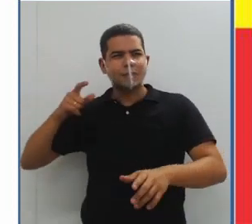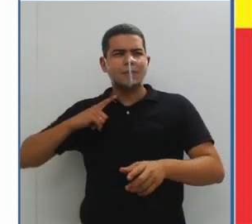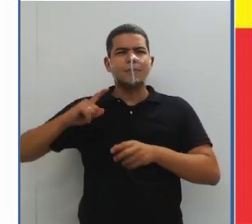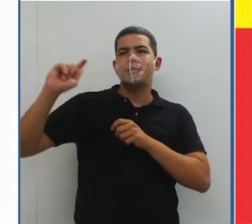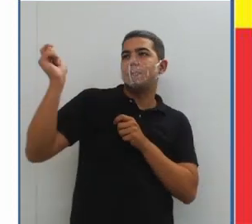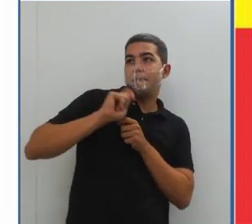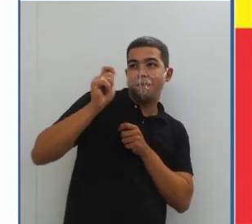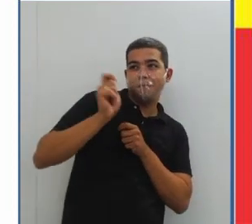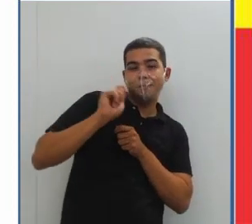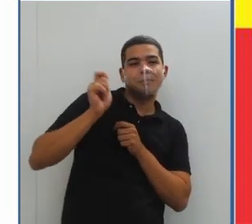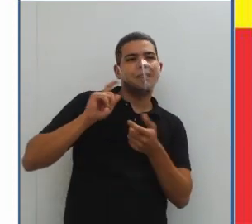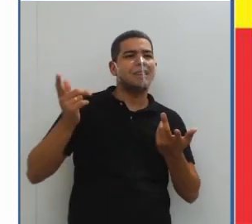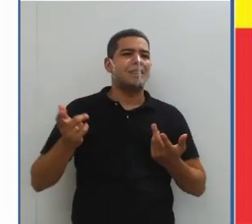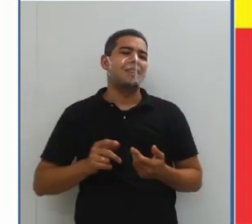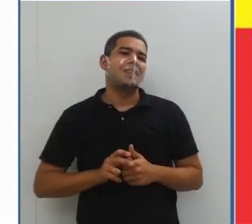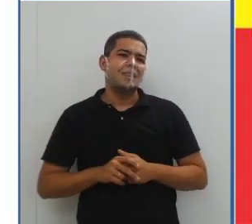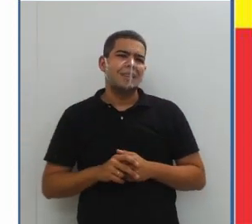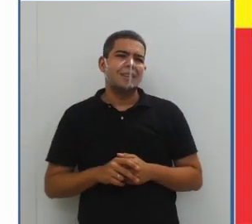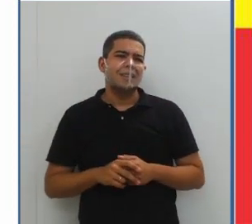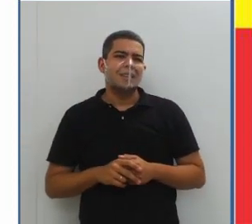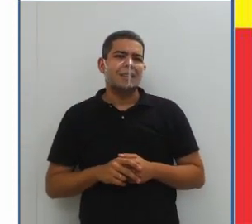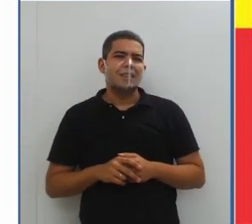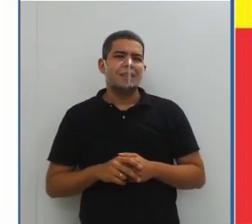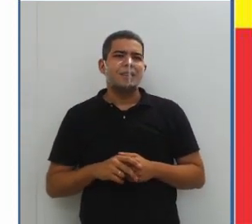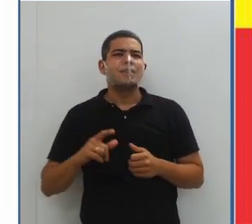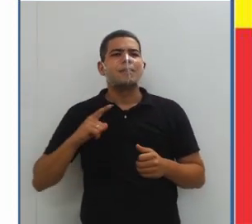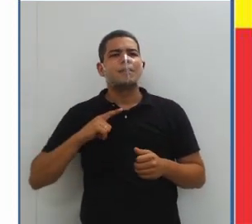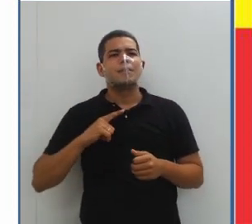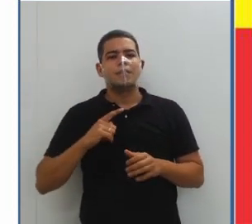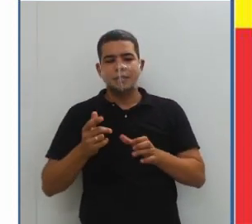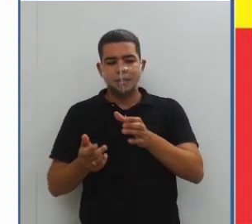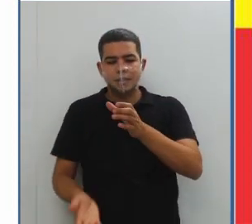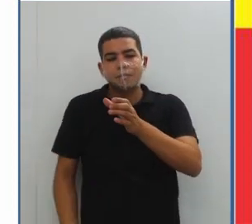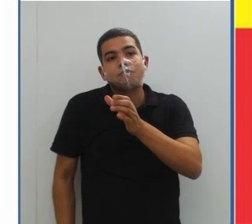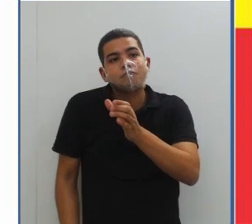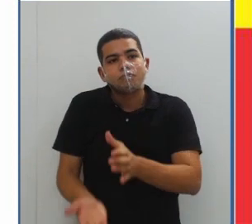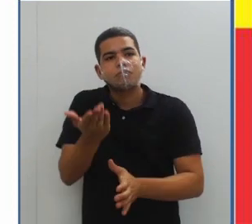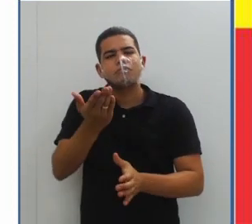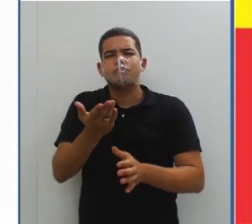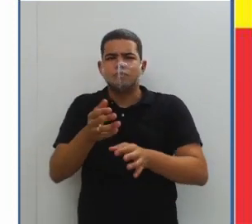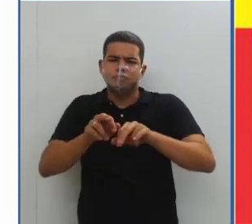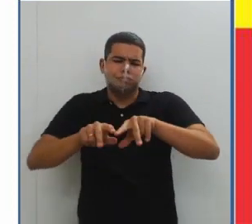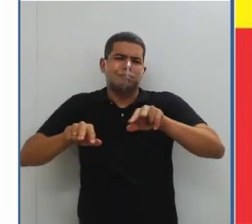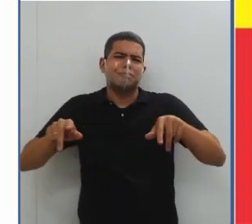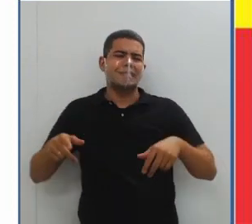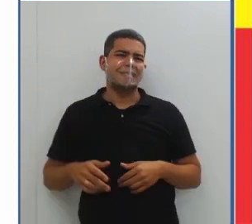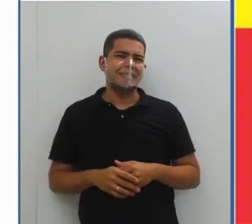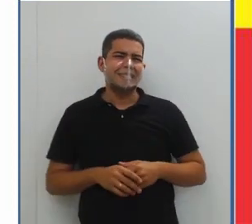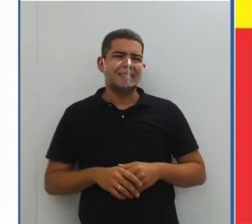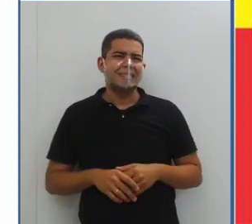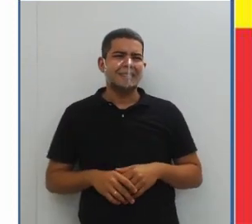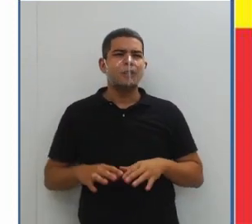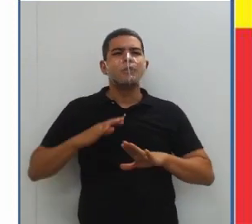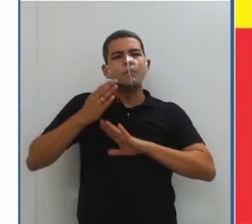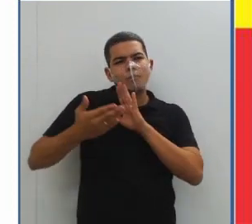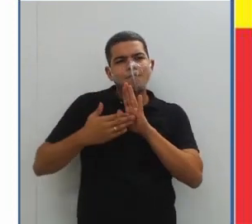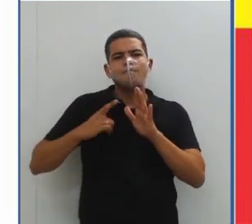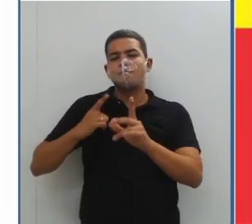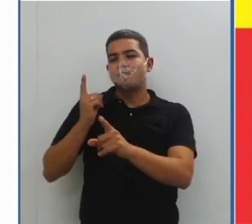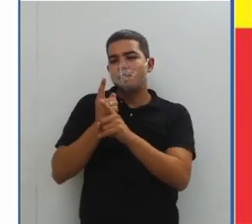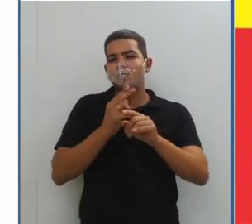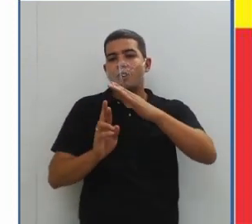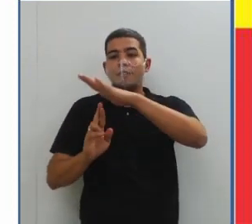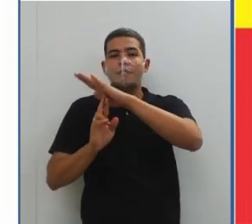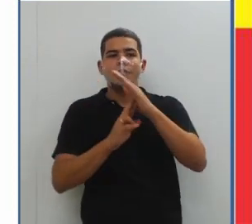papagaio e pipa são a mesma coisa, como já falei para vocês na aula anterior. Peteca, entre outros. Todos são encontrados em